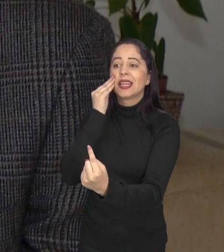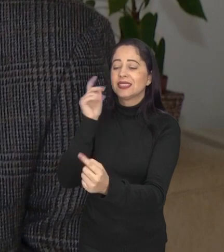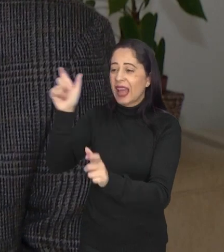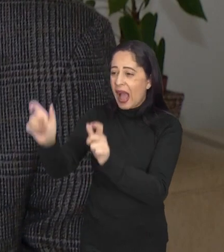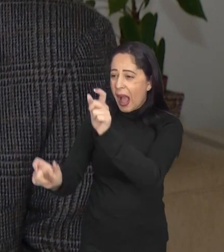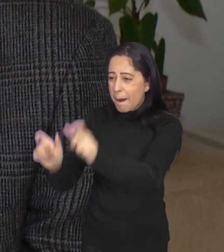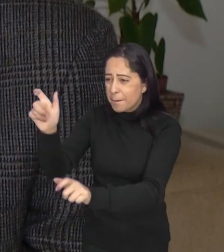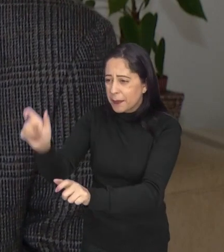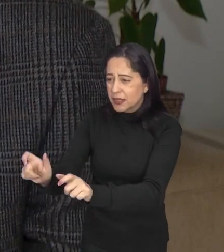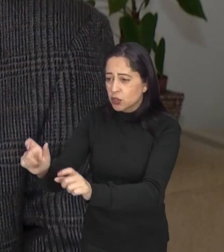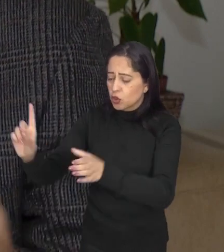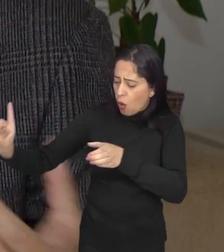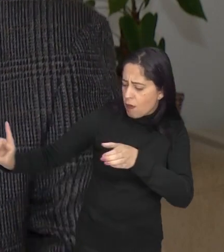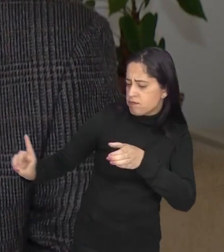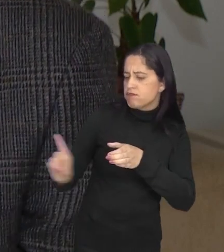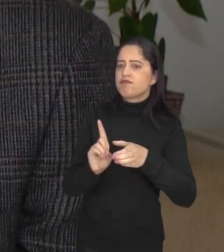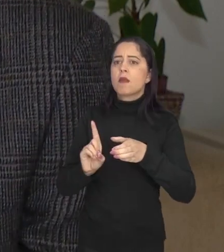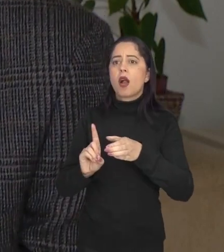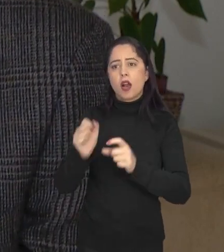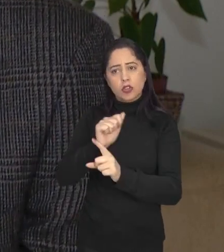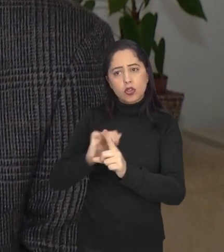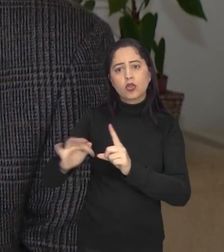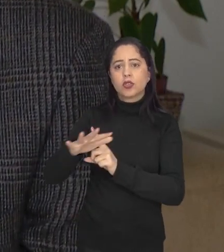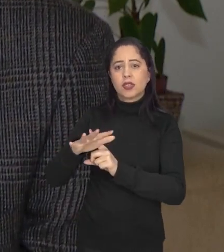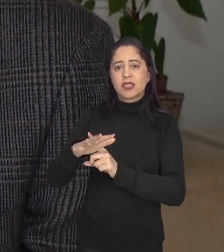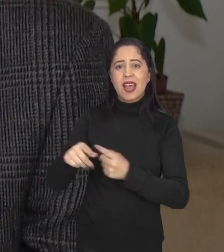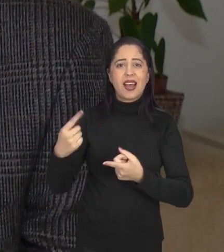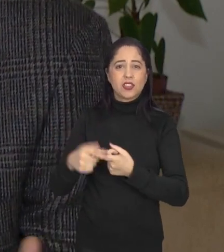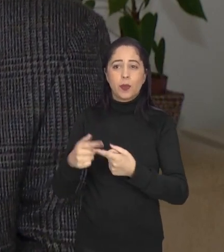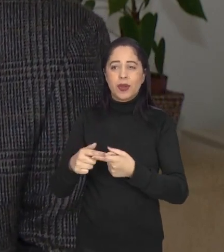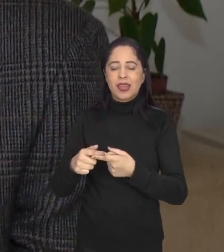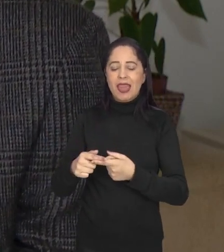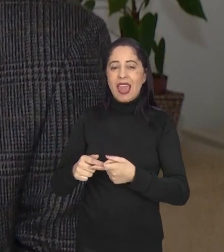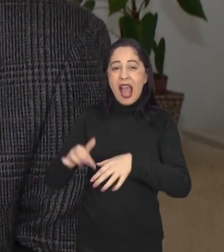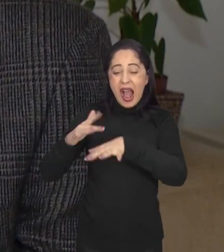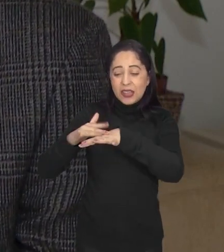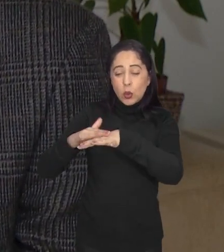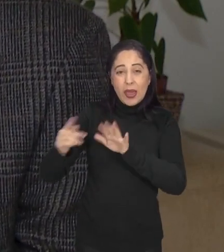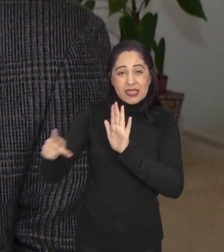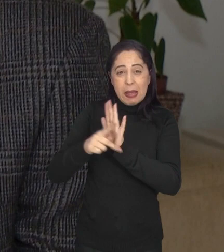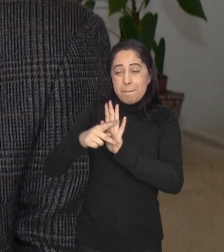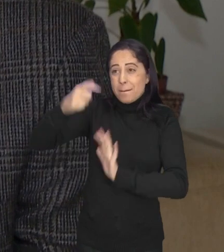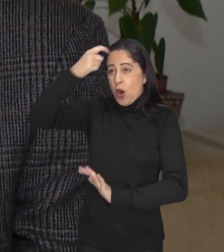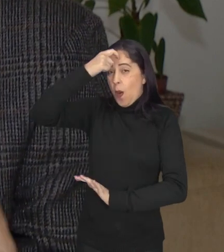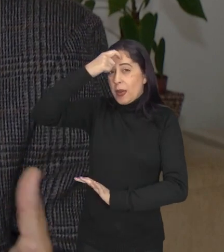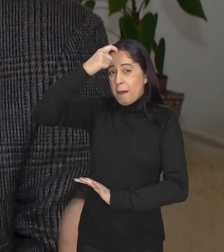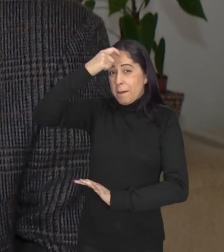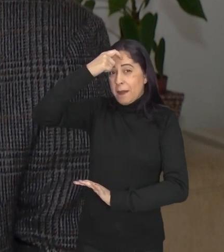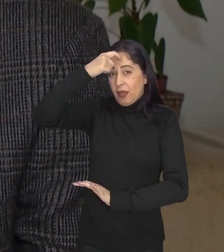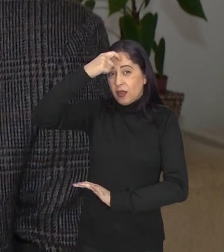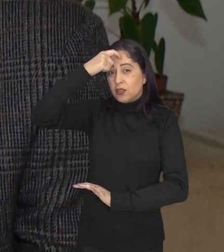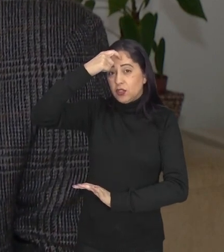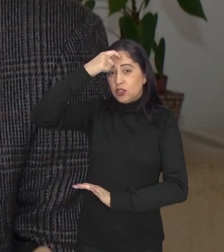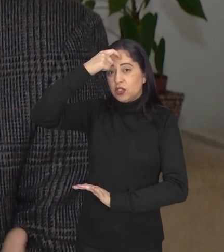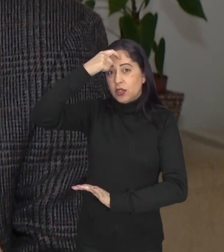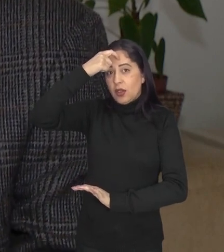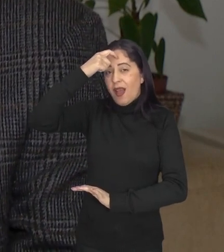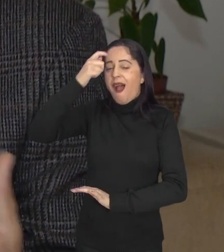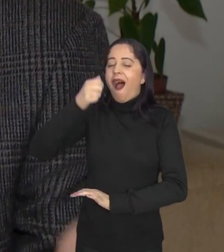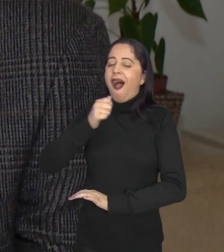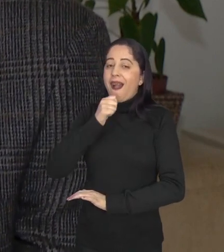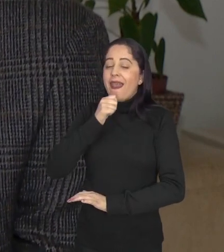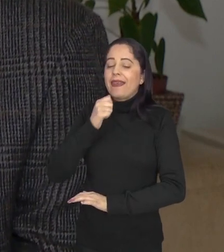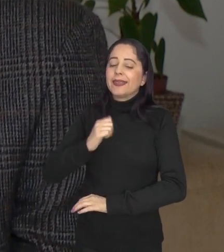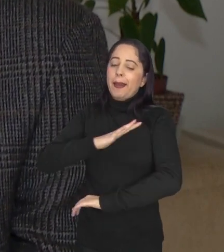inserir novamente esse paciente no âmbito social, porque a doença mental ainda, por mais que tenha melhorado,